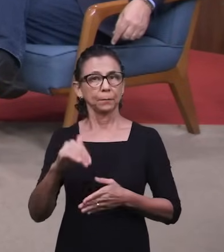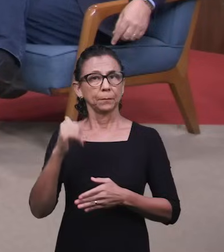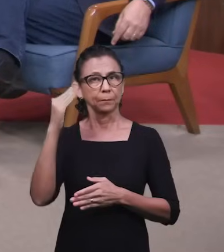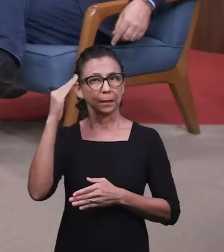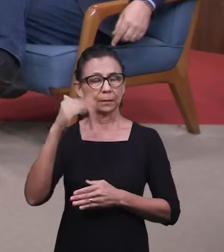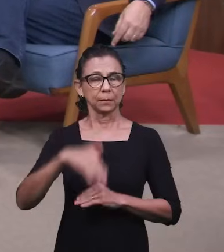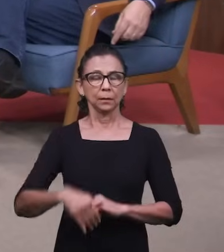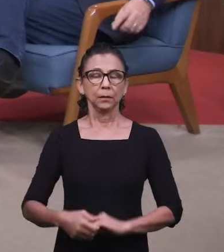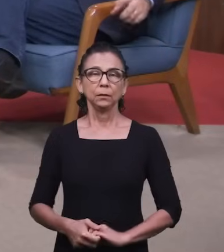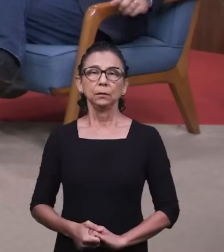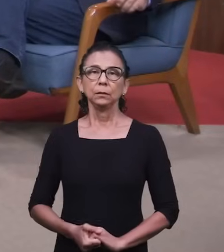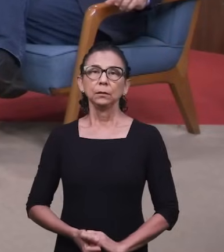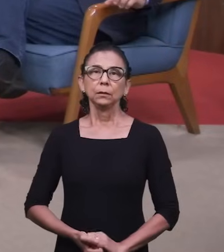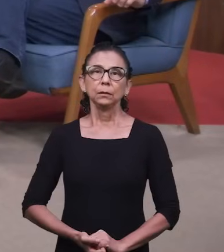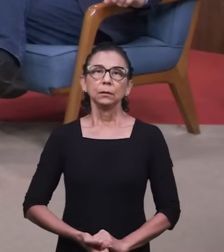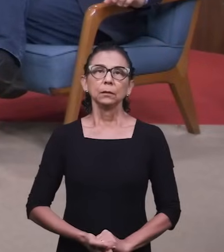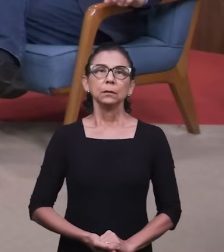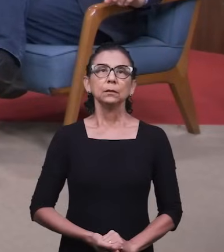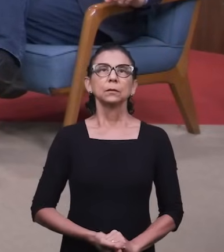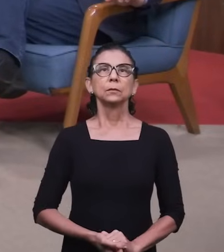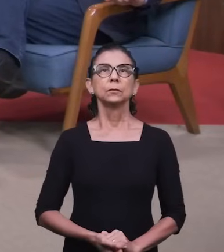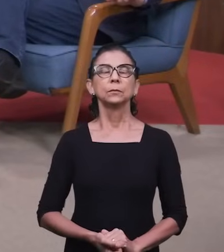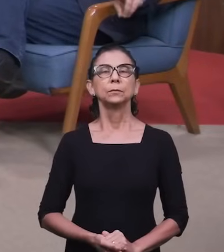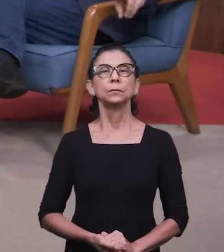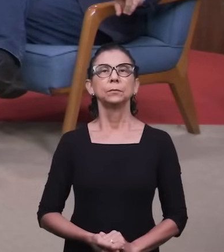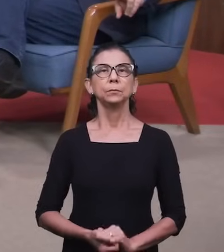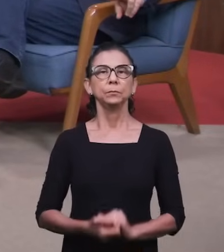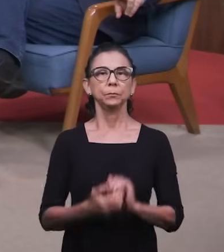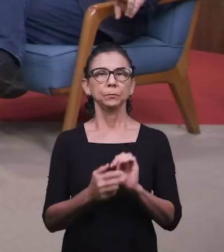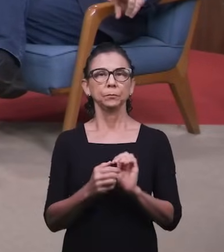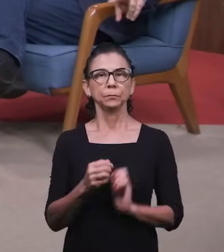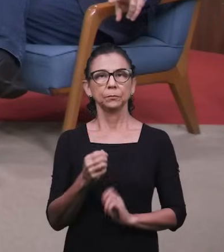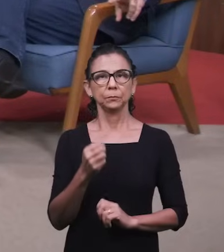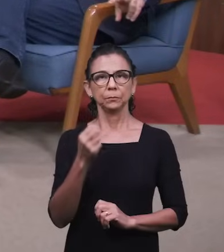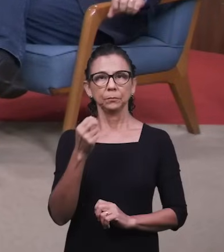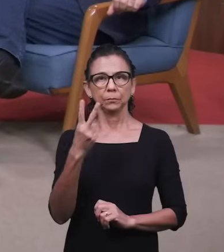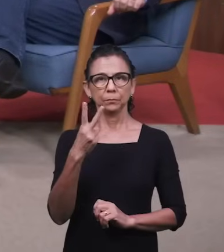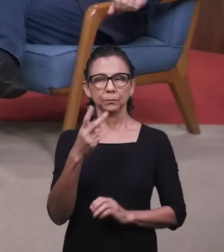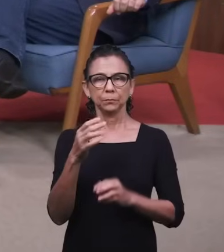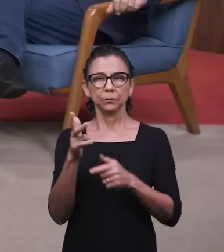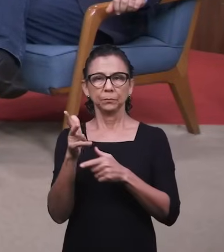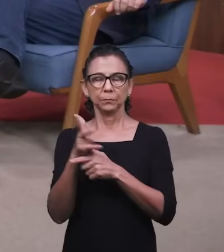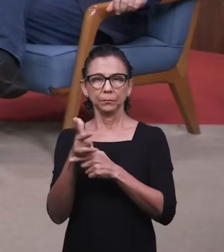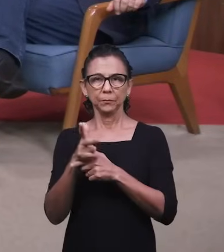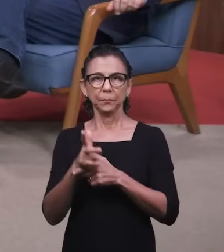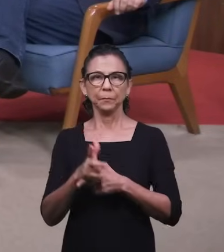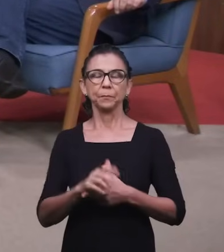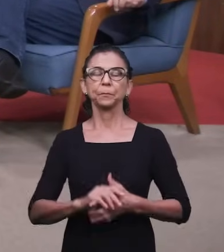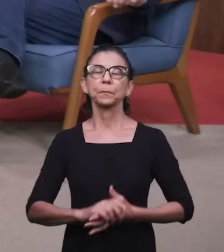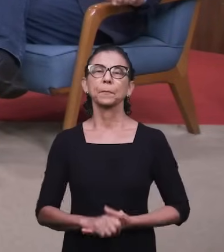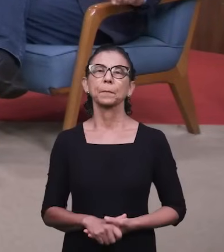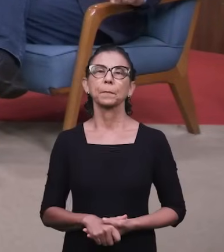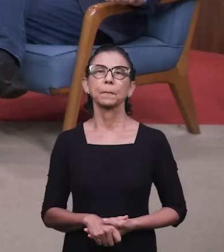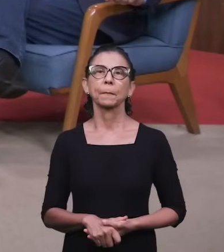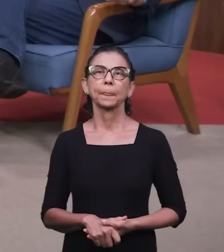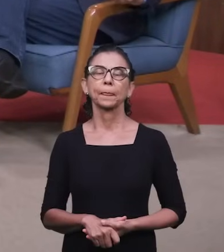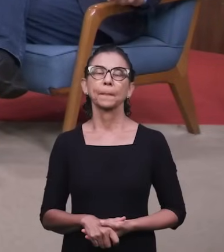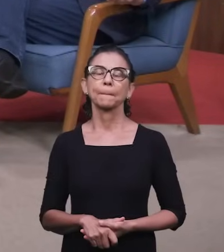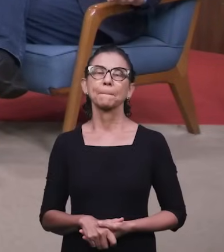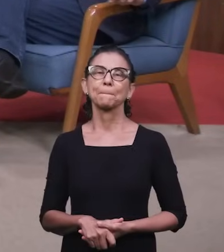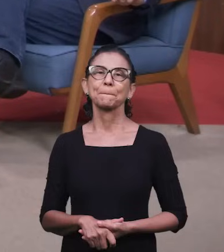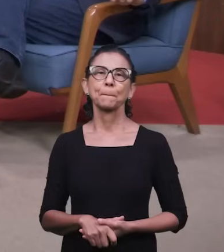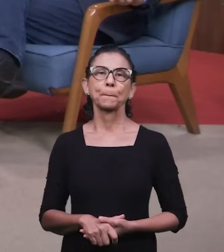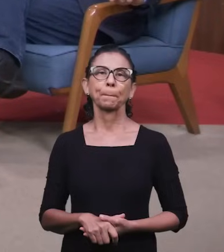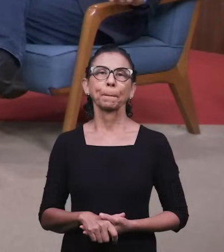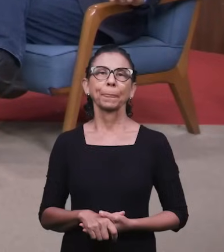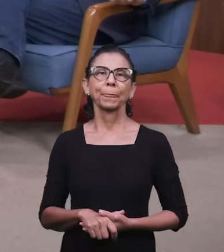Bom, agora a gente vai mostrar para você dois vídeos que foram enviados. Um deles veio de Engenheiro Caldas, a cidade